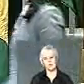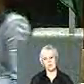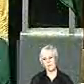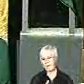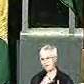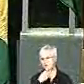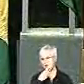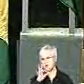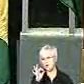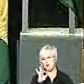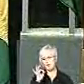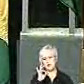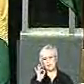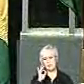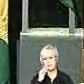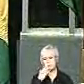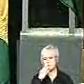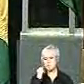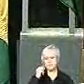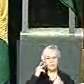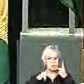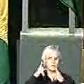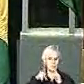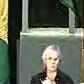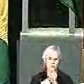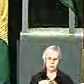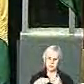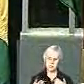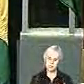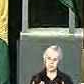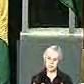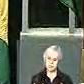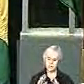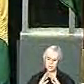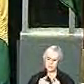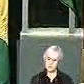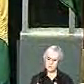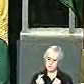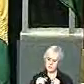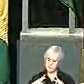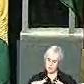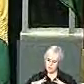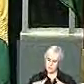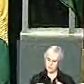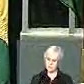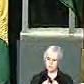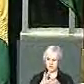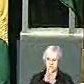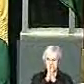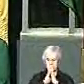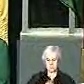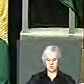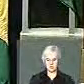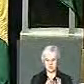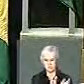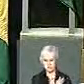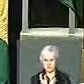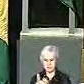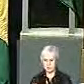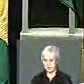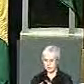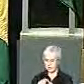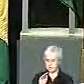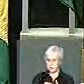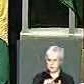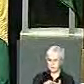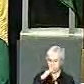modelo político vivencia, o esgotamento do financiamento privado, da pulverização dos partidos, da descrença